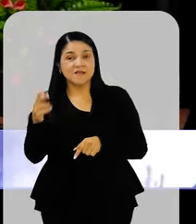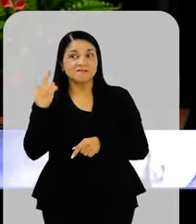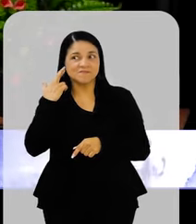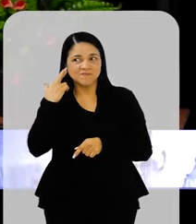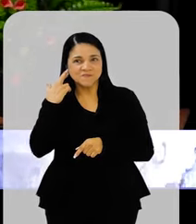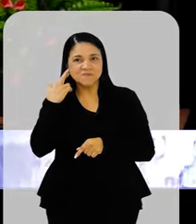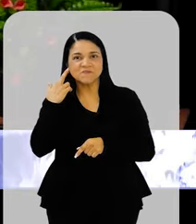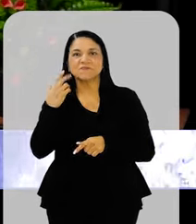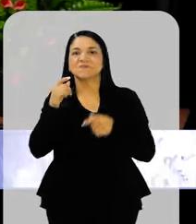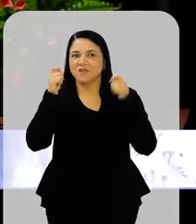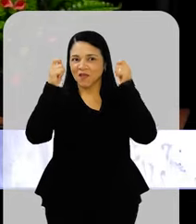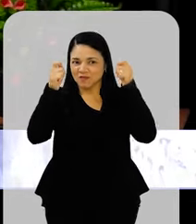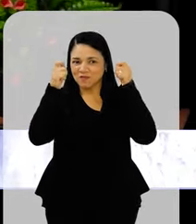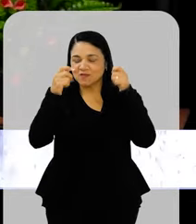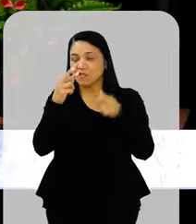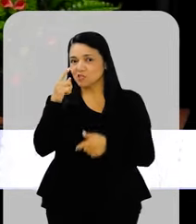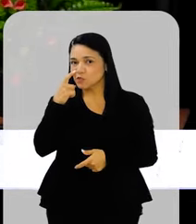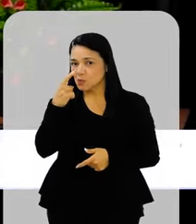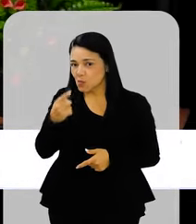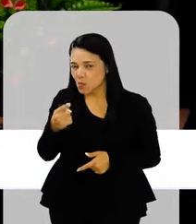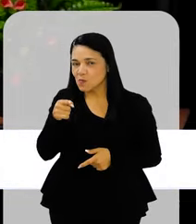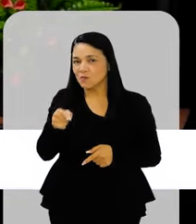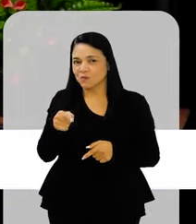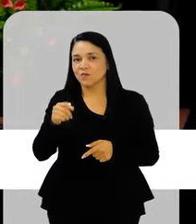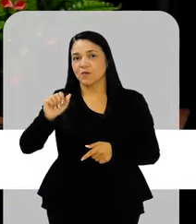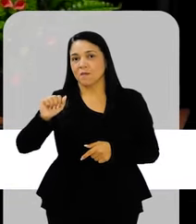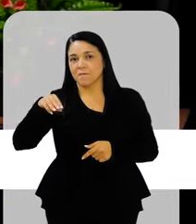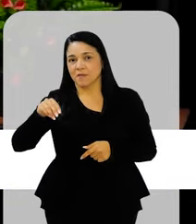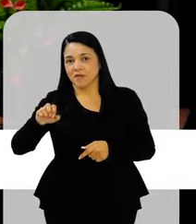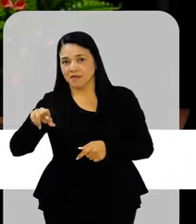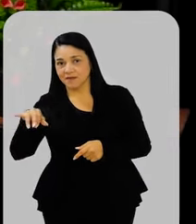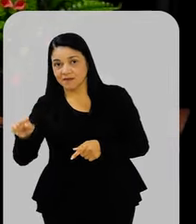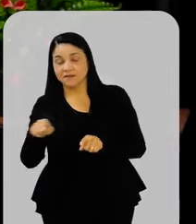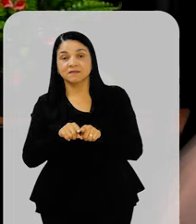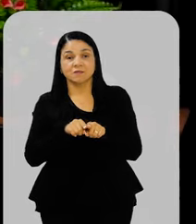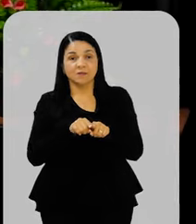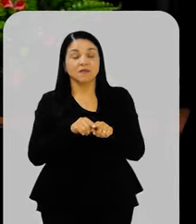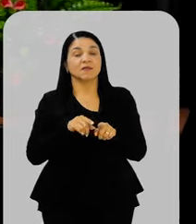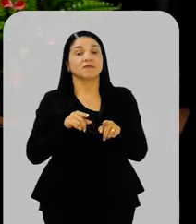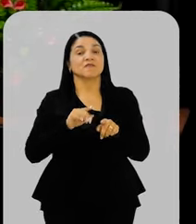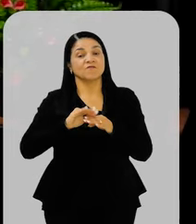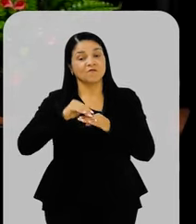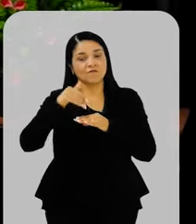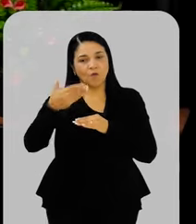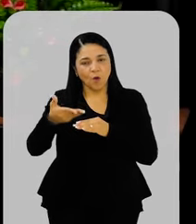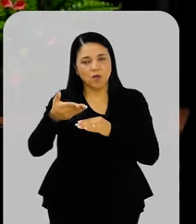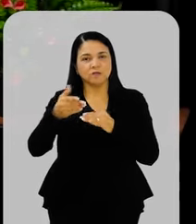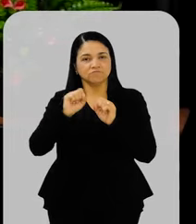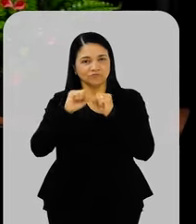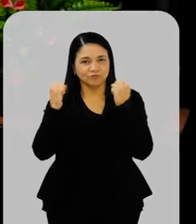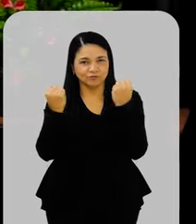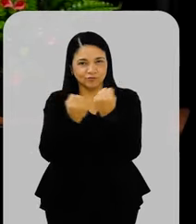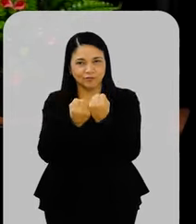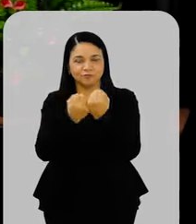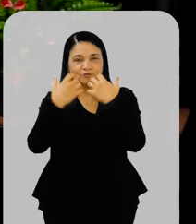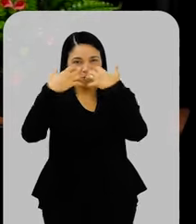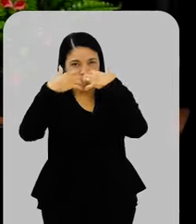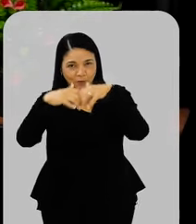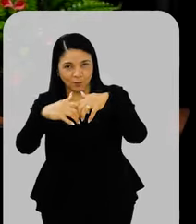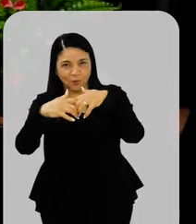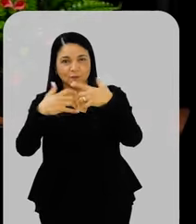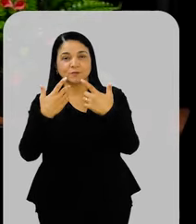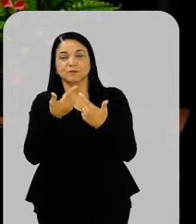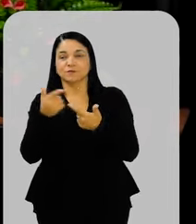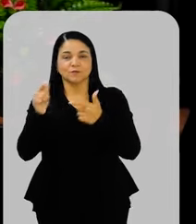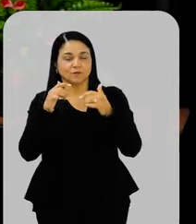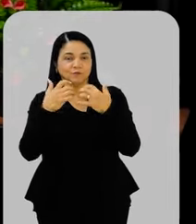estreou, mas tem sido um chamarisco para a torcida. Com certeza. Não só do América, quando joga no Julito Coutinho, mas quando o América joga fora também. Foi assim no estádio